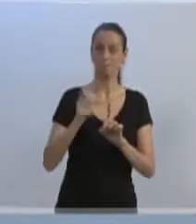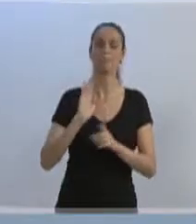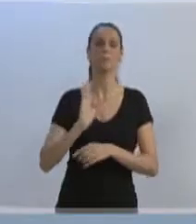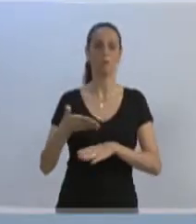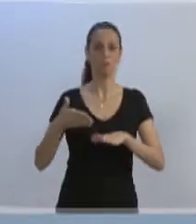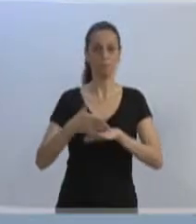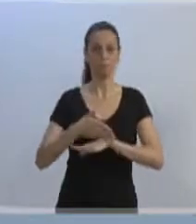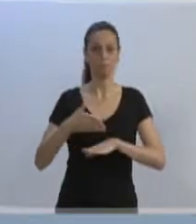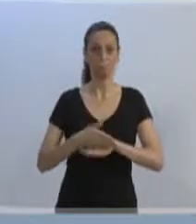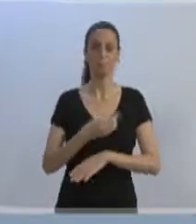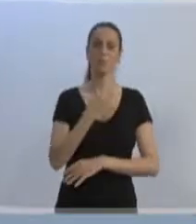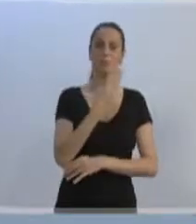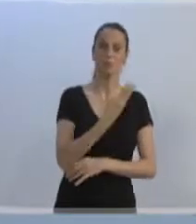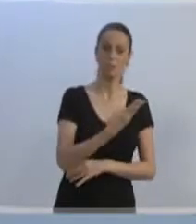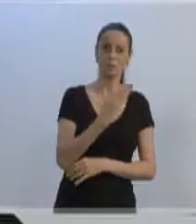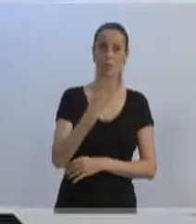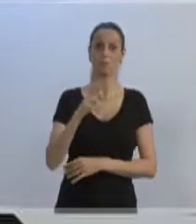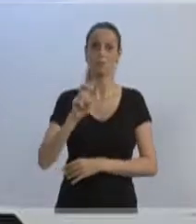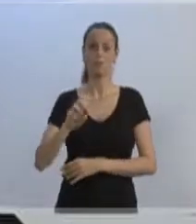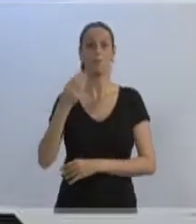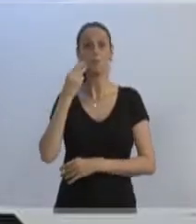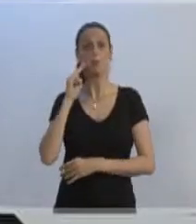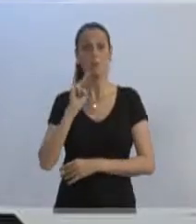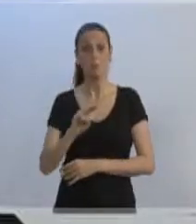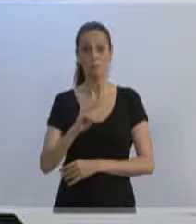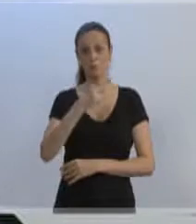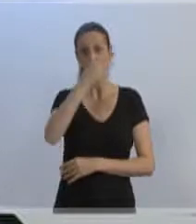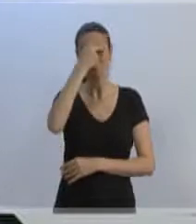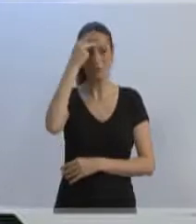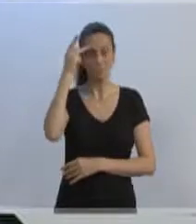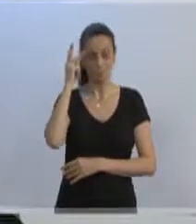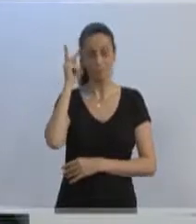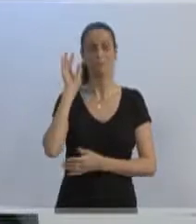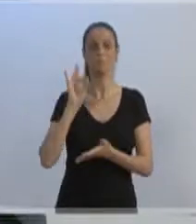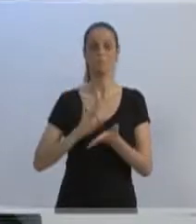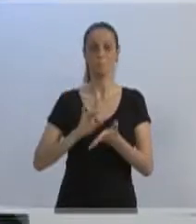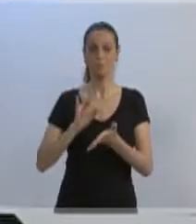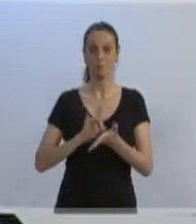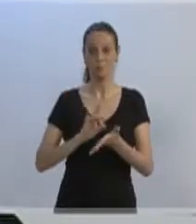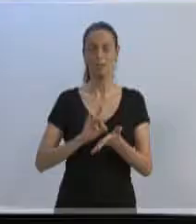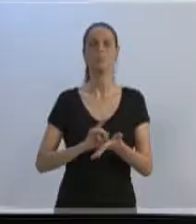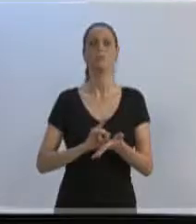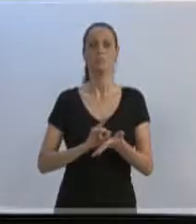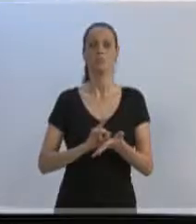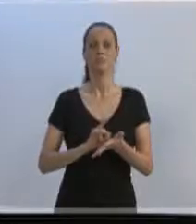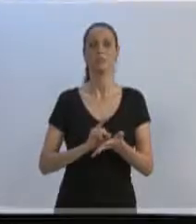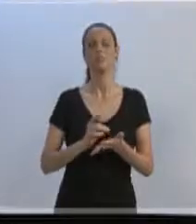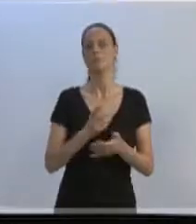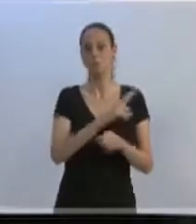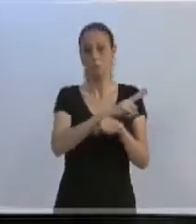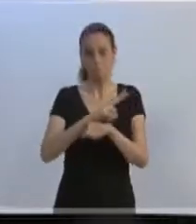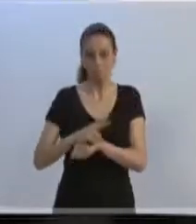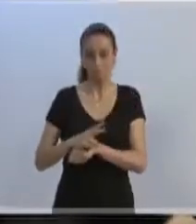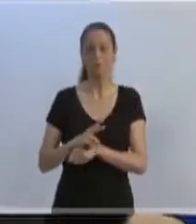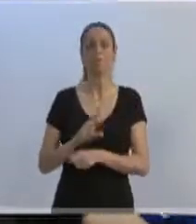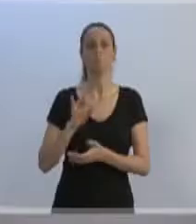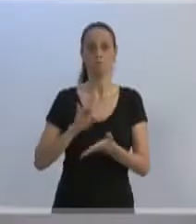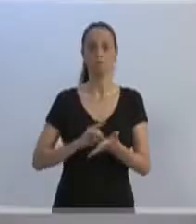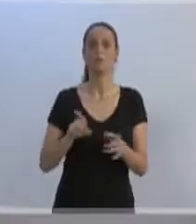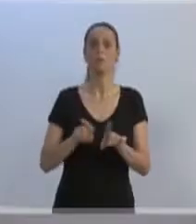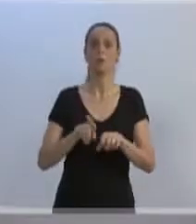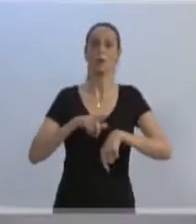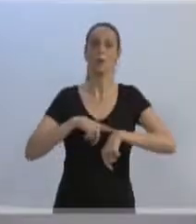lá 345 milhões emprestados e se demonstra a seriedade por fim presidente horários de